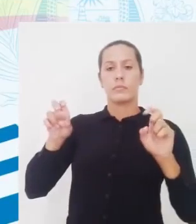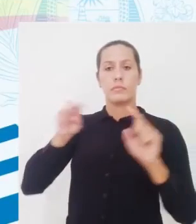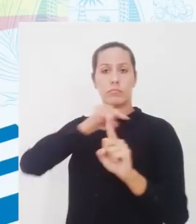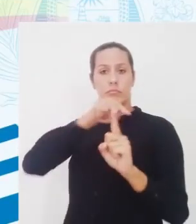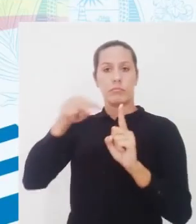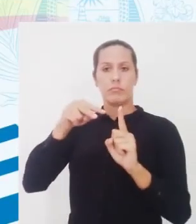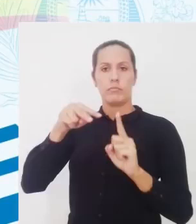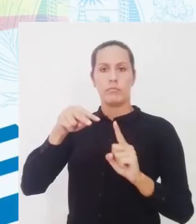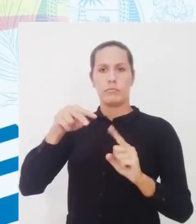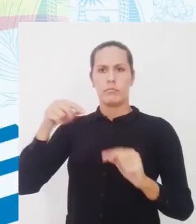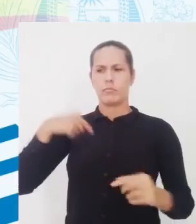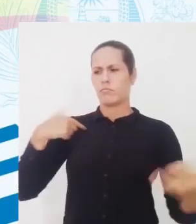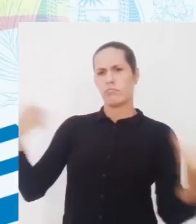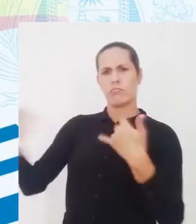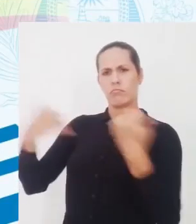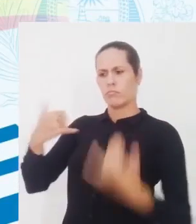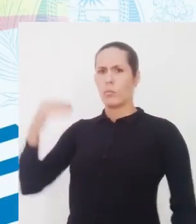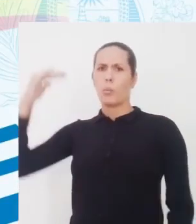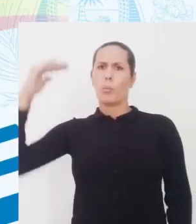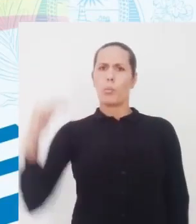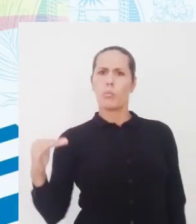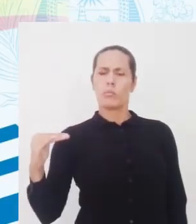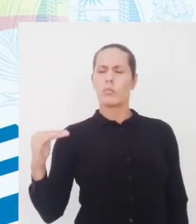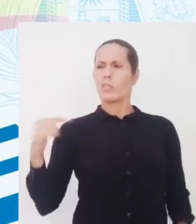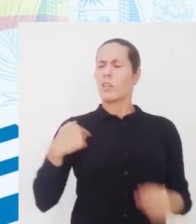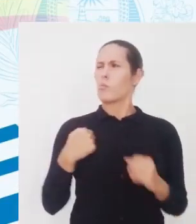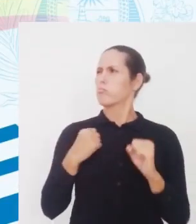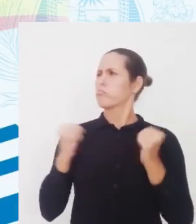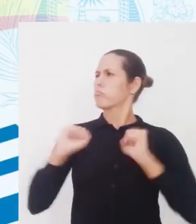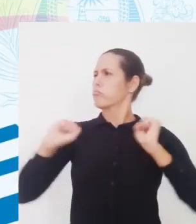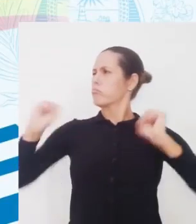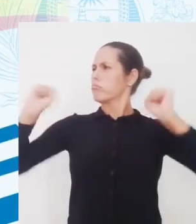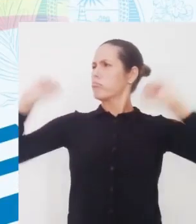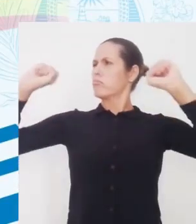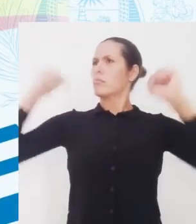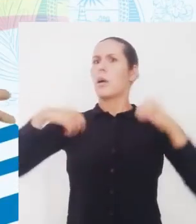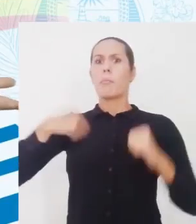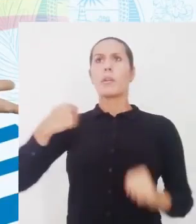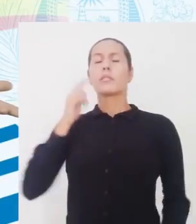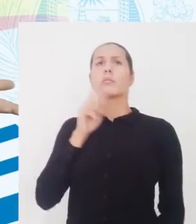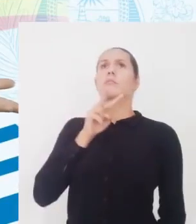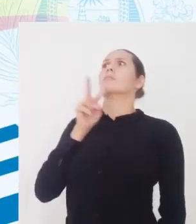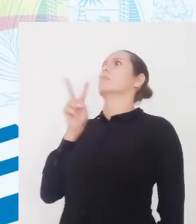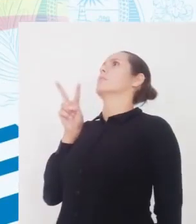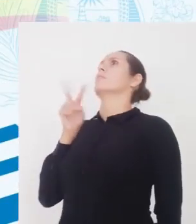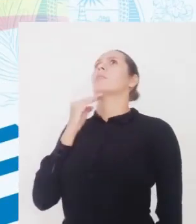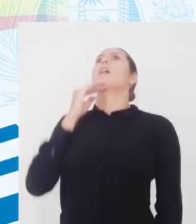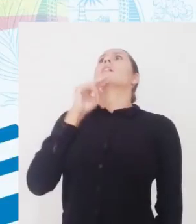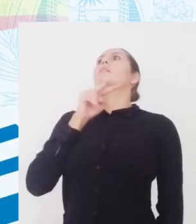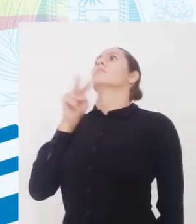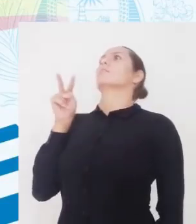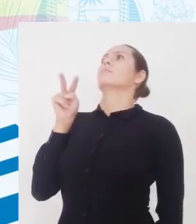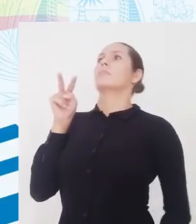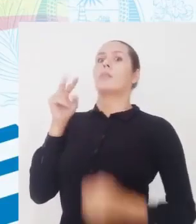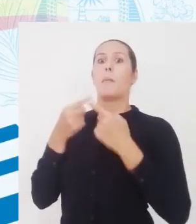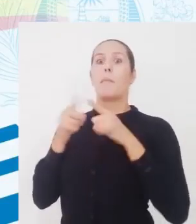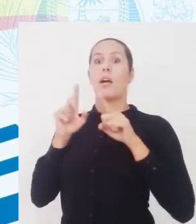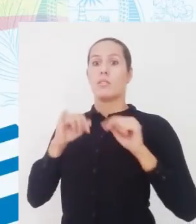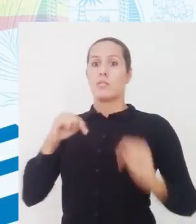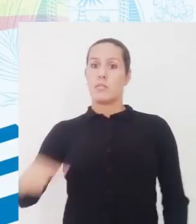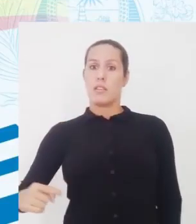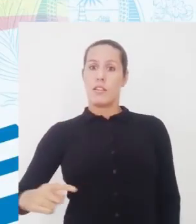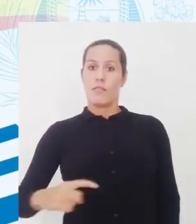Pontinho de vista. Eu sou pequeno, me dizem, e eu fico muito zangado. Tenho de olhar todo mundo com o queixo